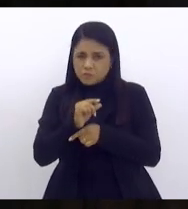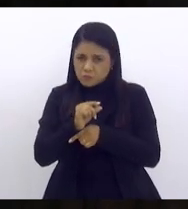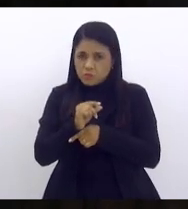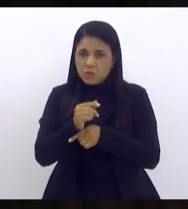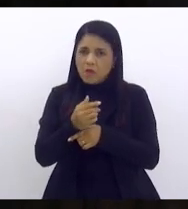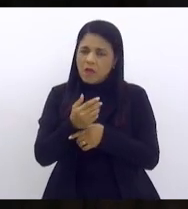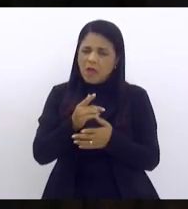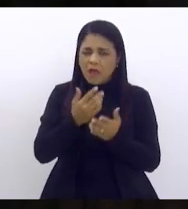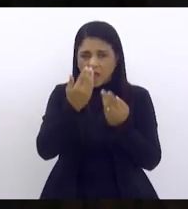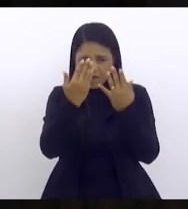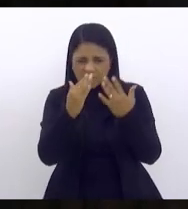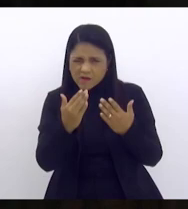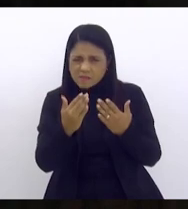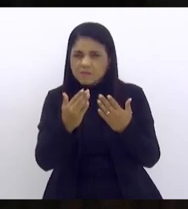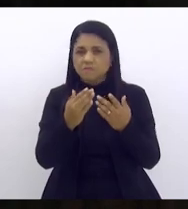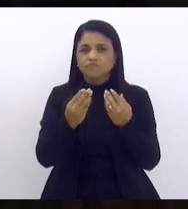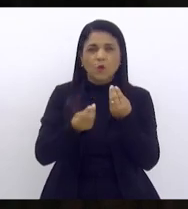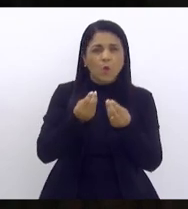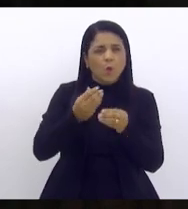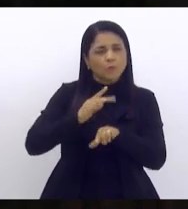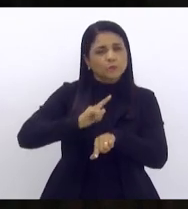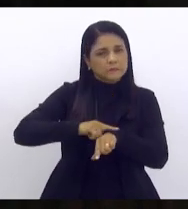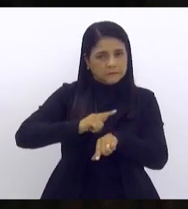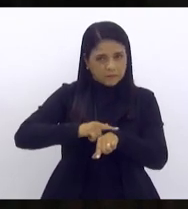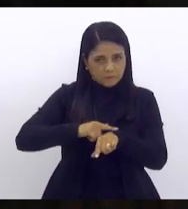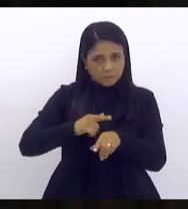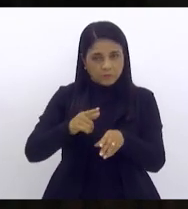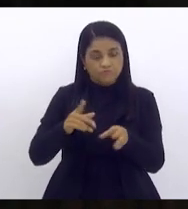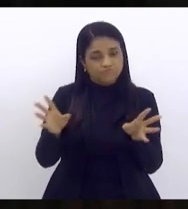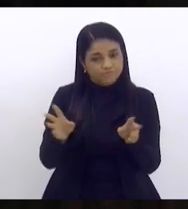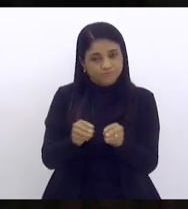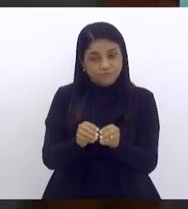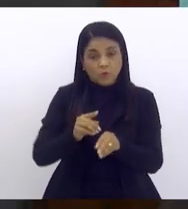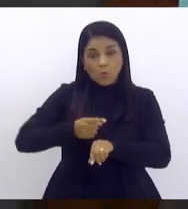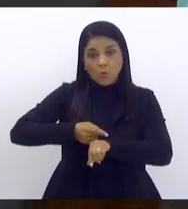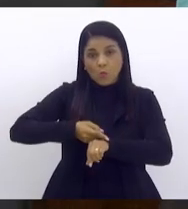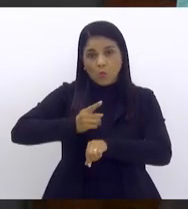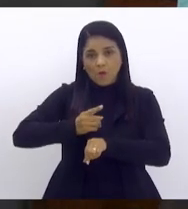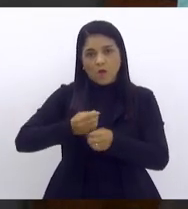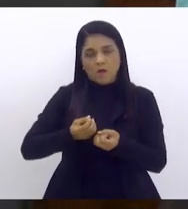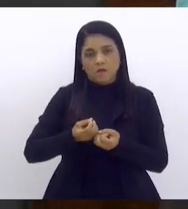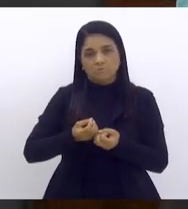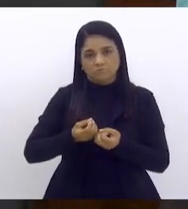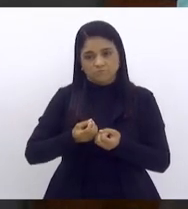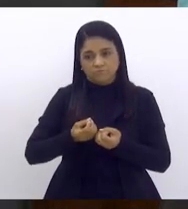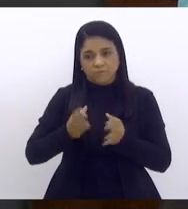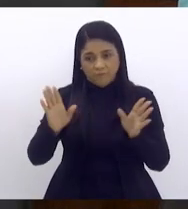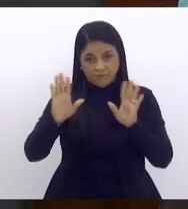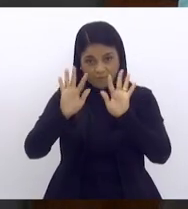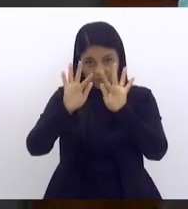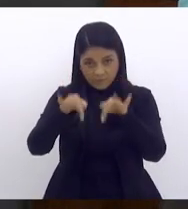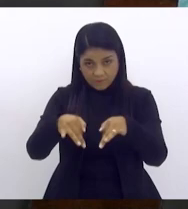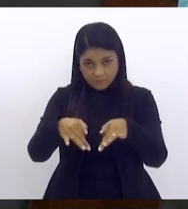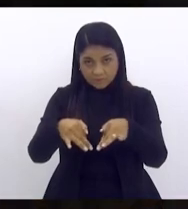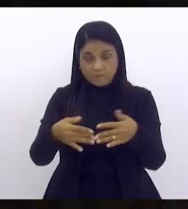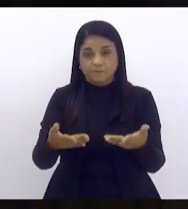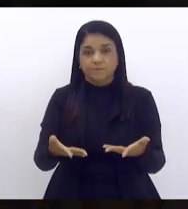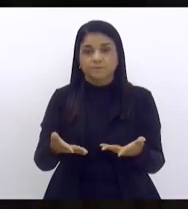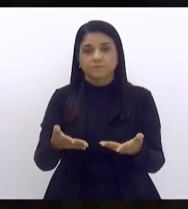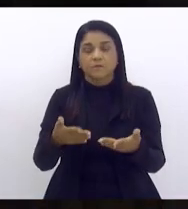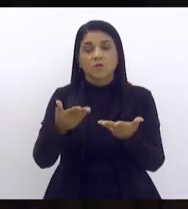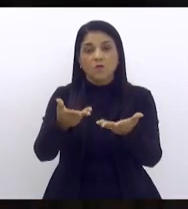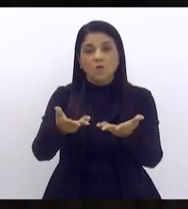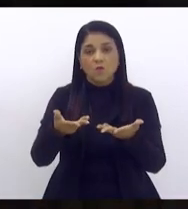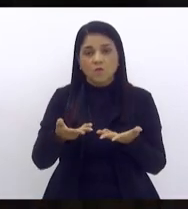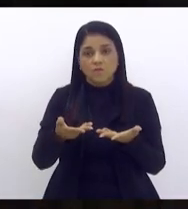a gente avalia conforme o tempo. Eu tenho que entregar esse plenário 13h. E, então, convido